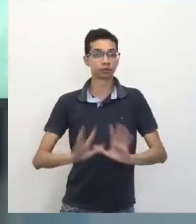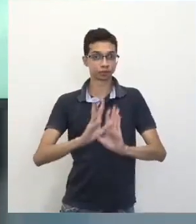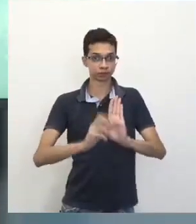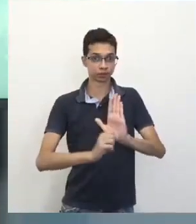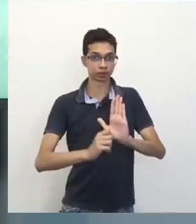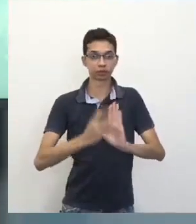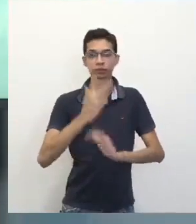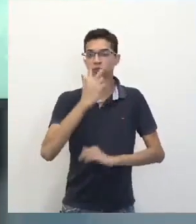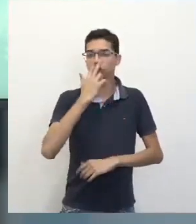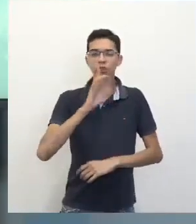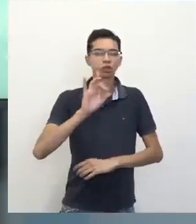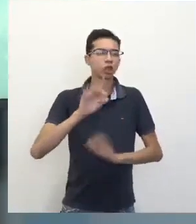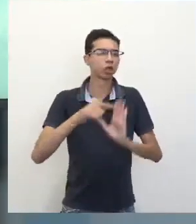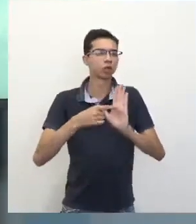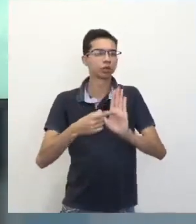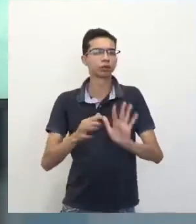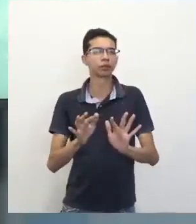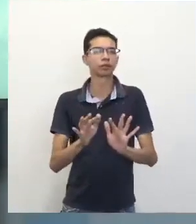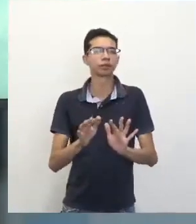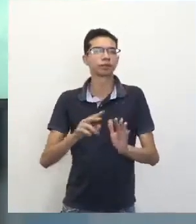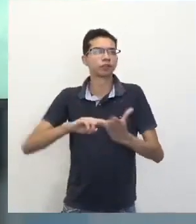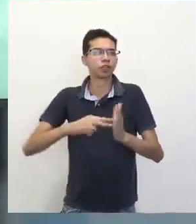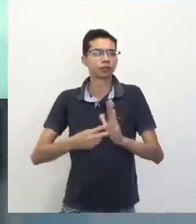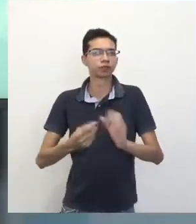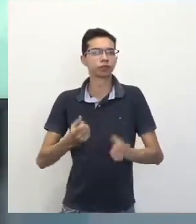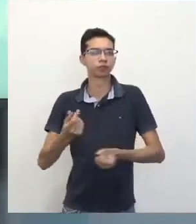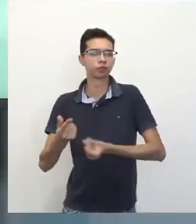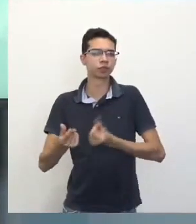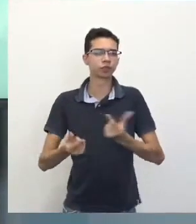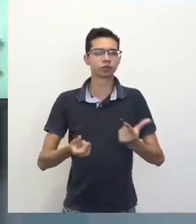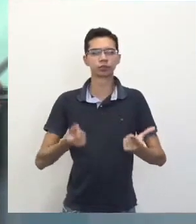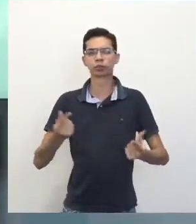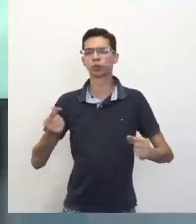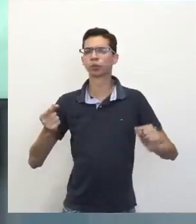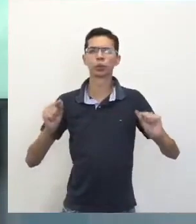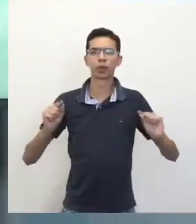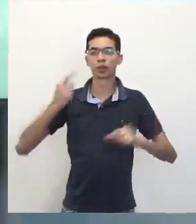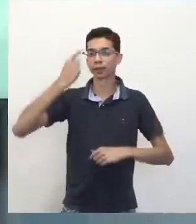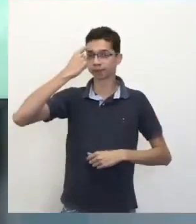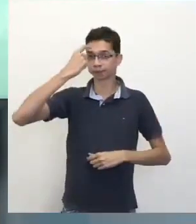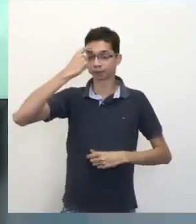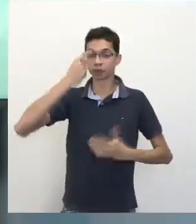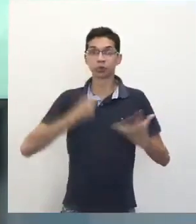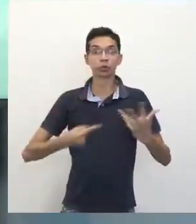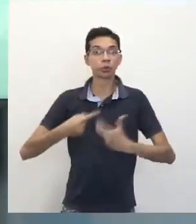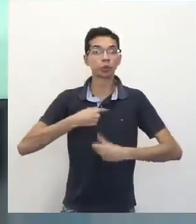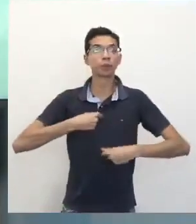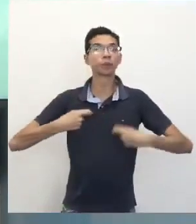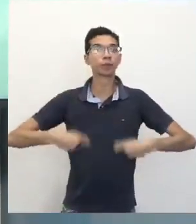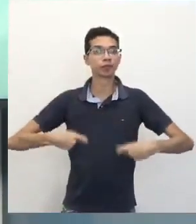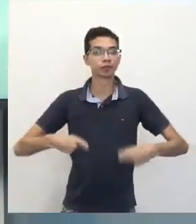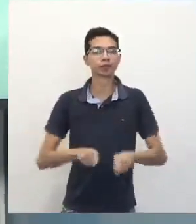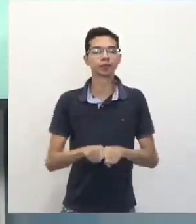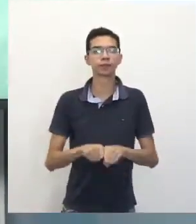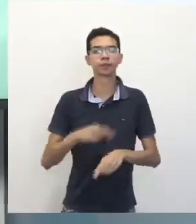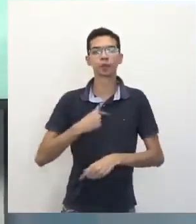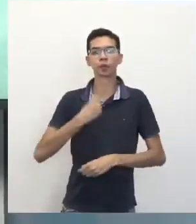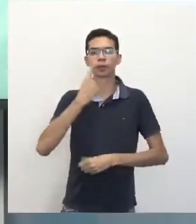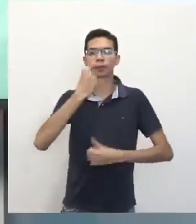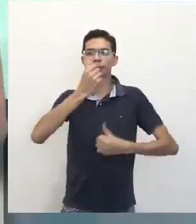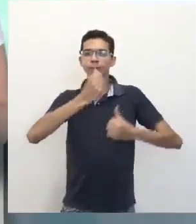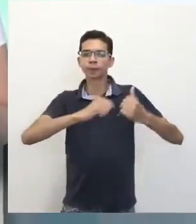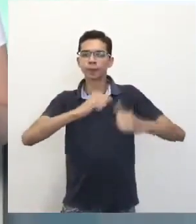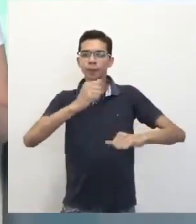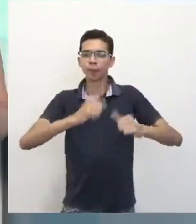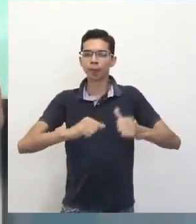Né? Então, eu tenho que pensar em tudo isso. Todas essas possibilidades. E aí que eu vejo, né, que eu vou testando esses materiais